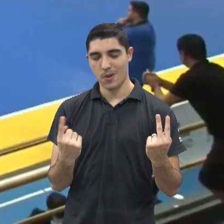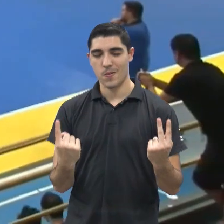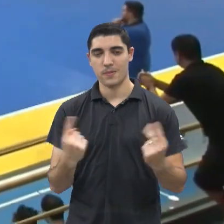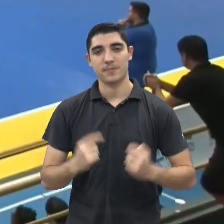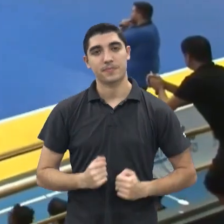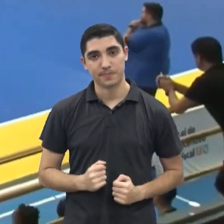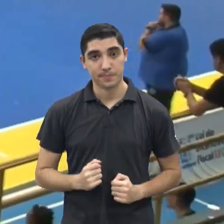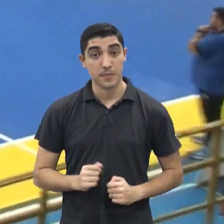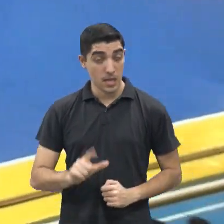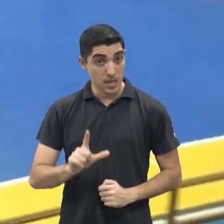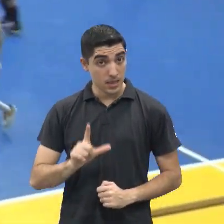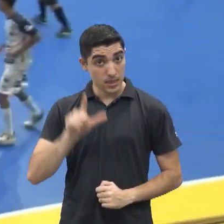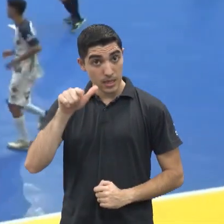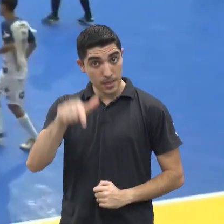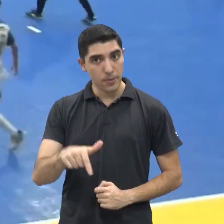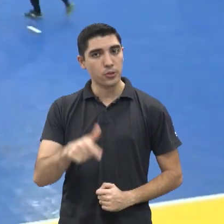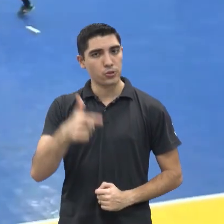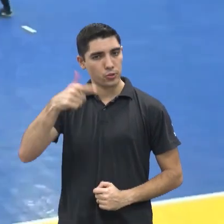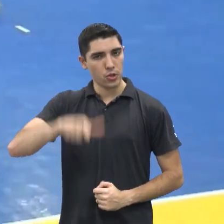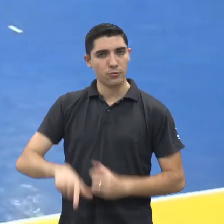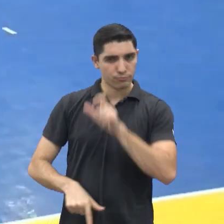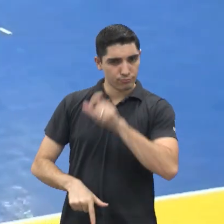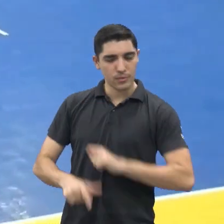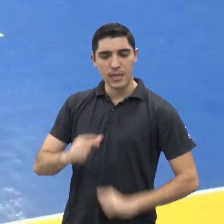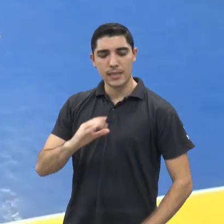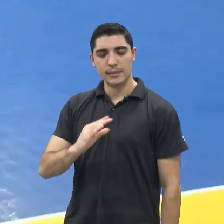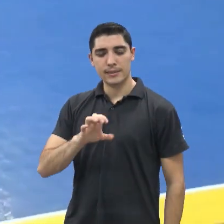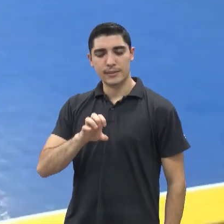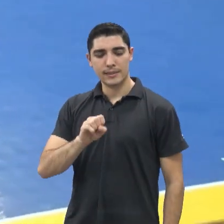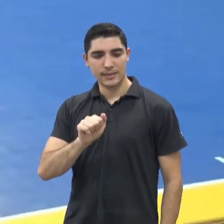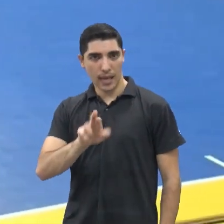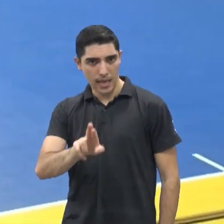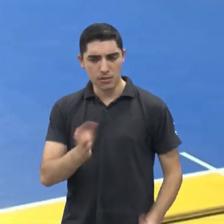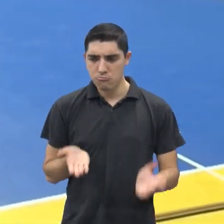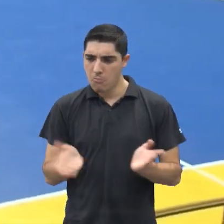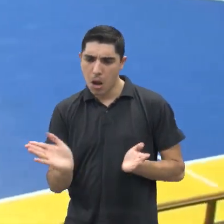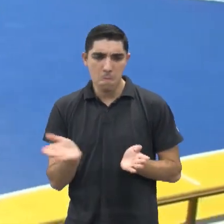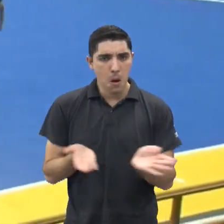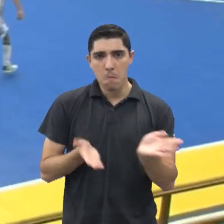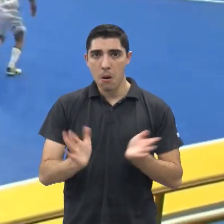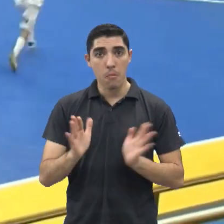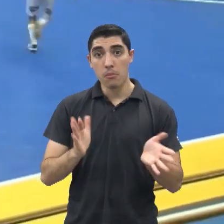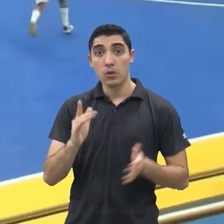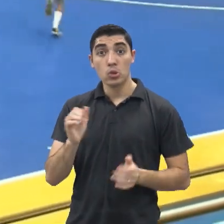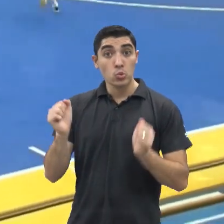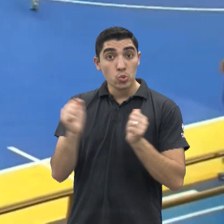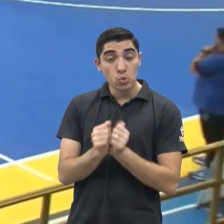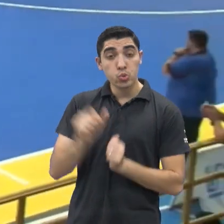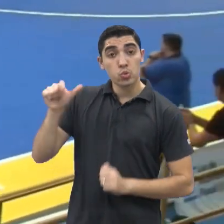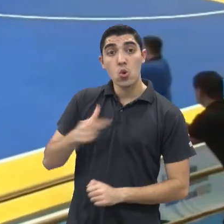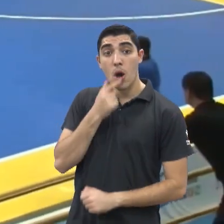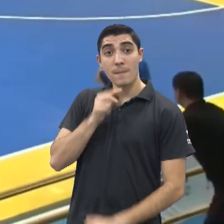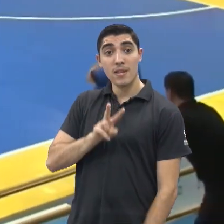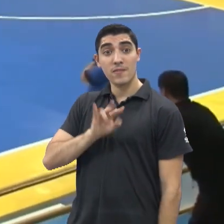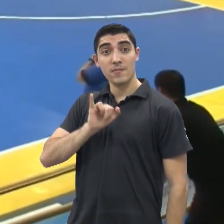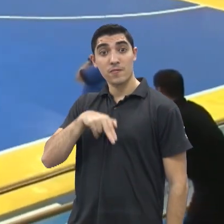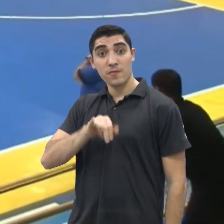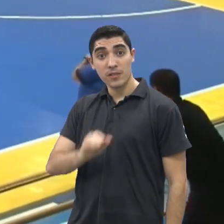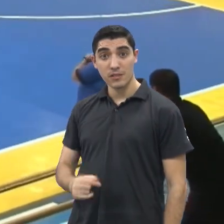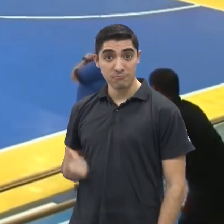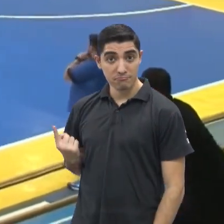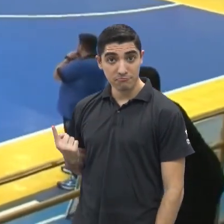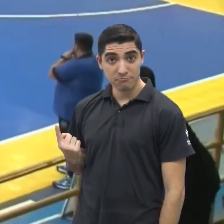Na jogada que começou com César Kanté, o São José ampliou. Pela esquerda, ele tabelou com Vini Figueira, foi na linha de fundo, bateu,